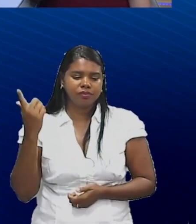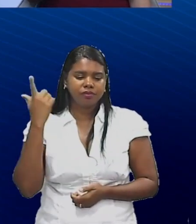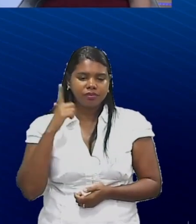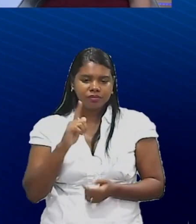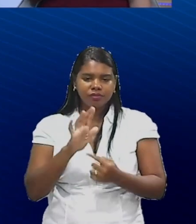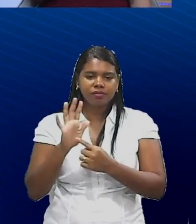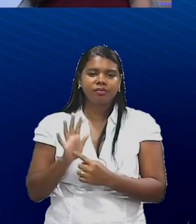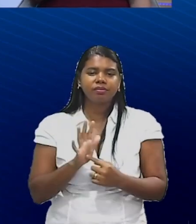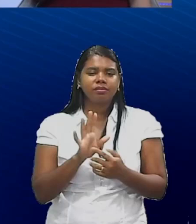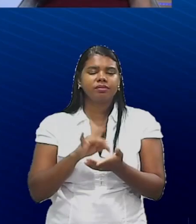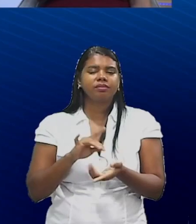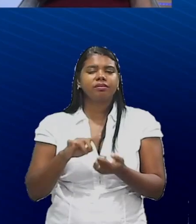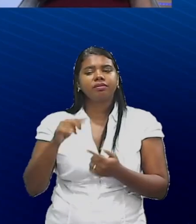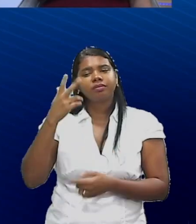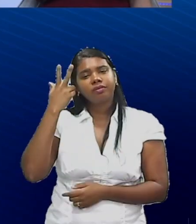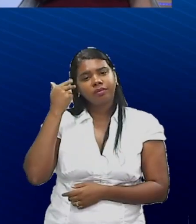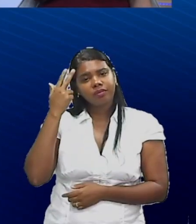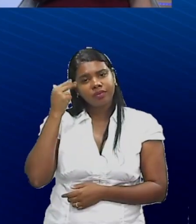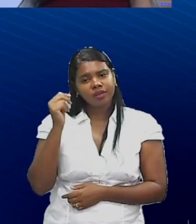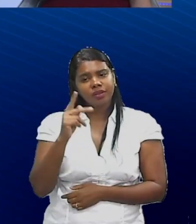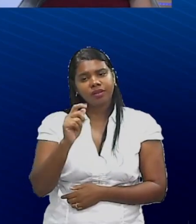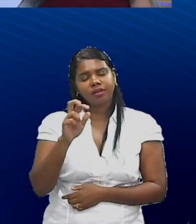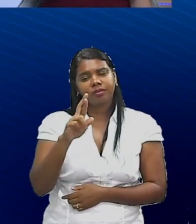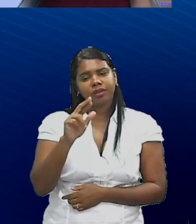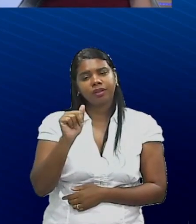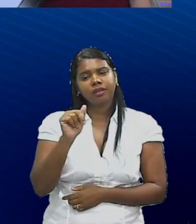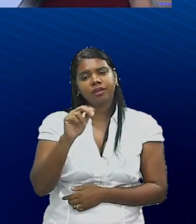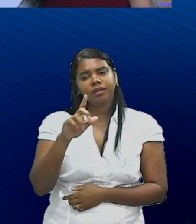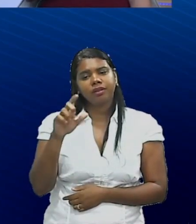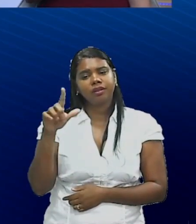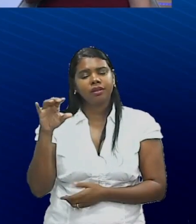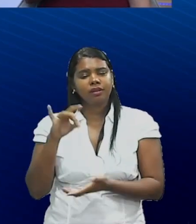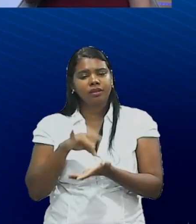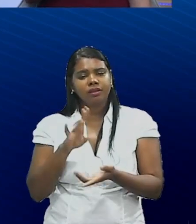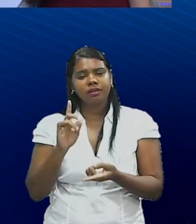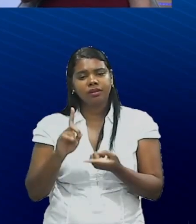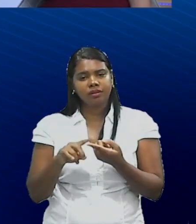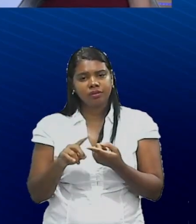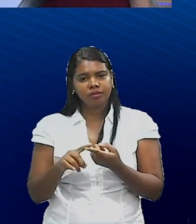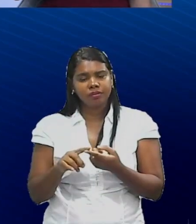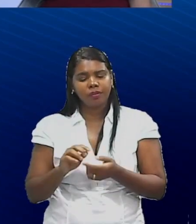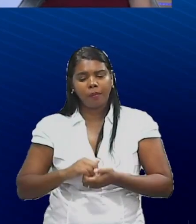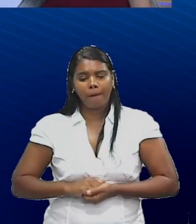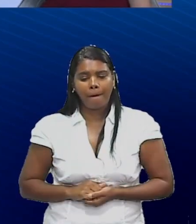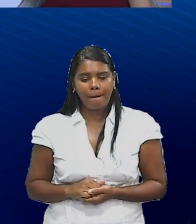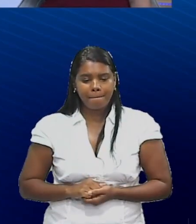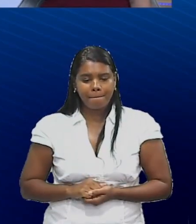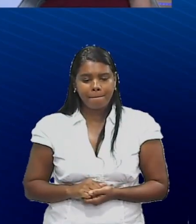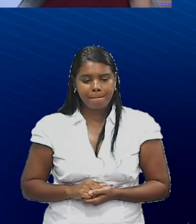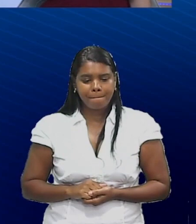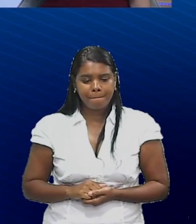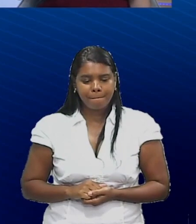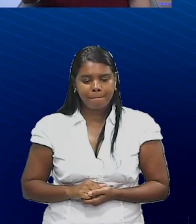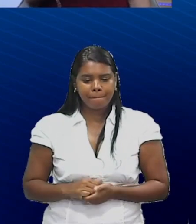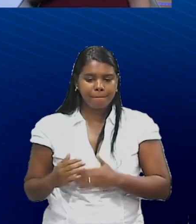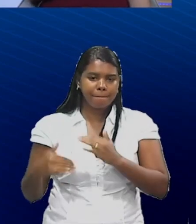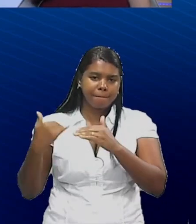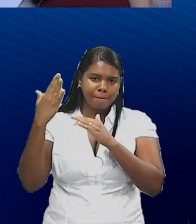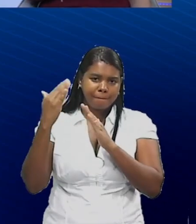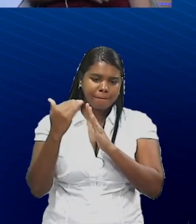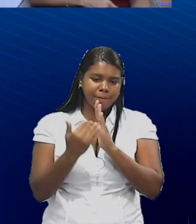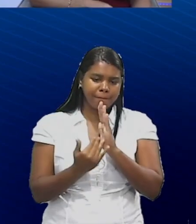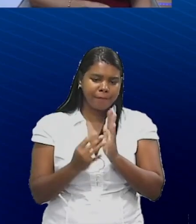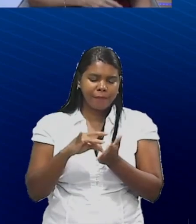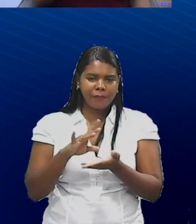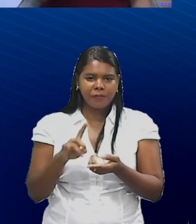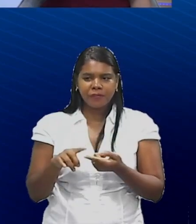patrimônio. Naturalmente, em paralelo, né, com a utilização das ferramentas de marketing, eu vou tentar aumentar essa minha cartela de